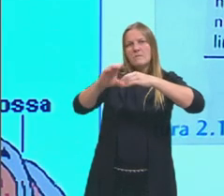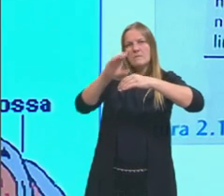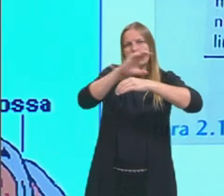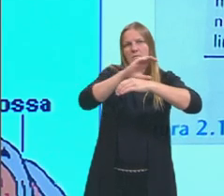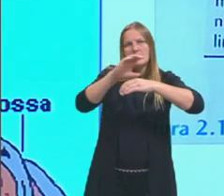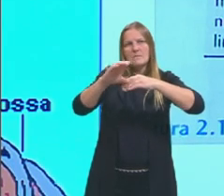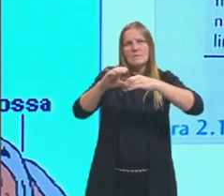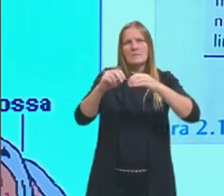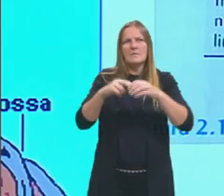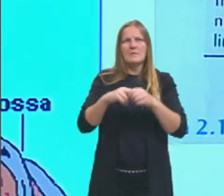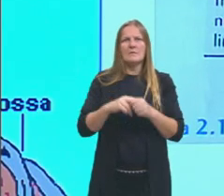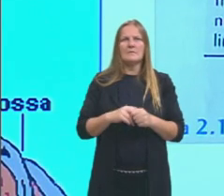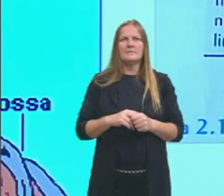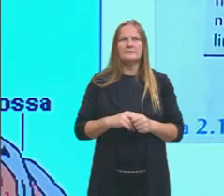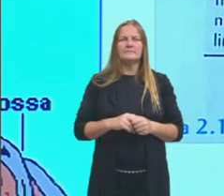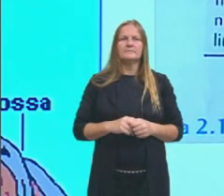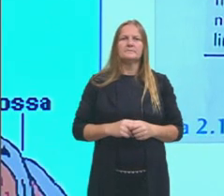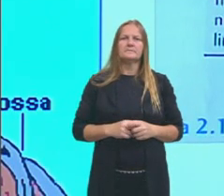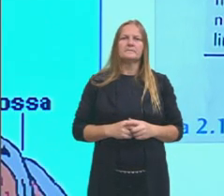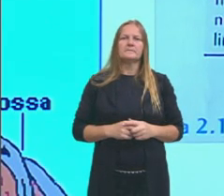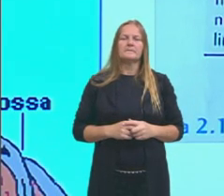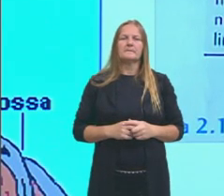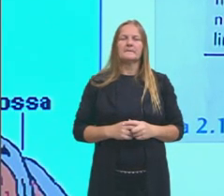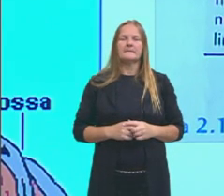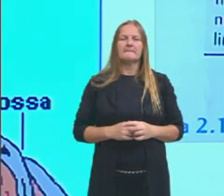então ela é completamente